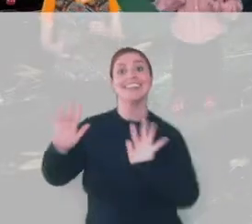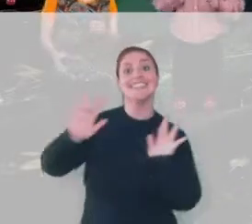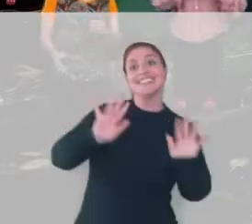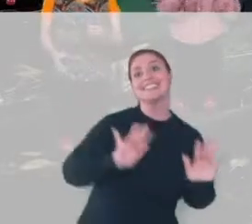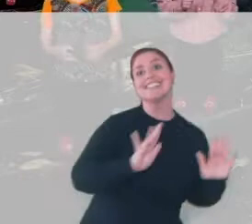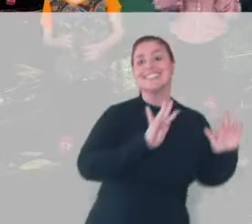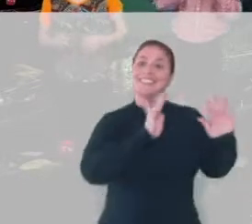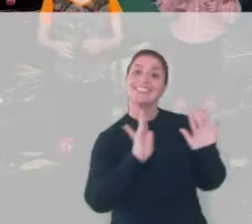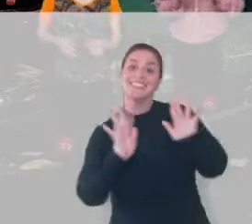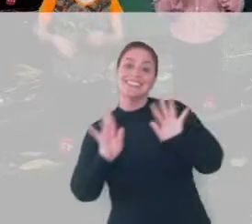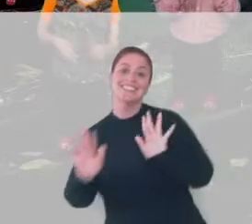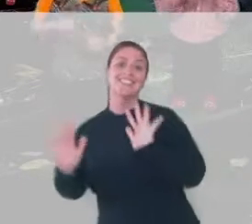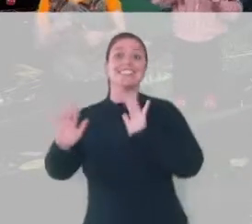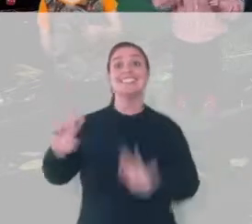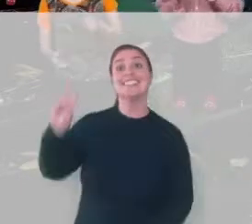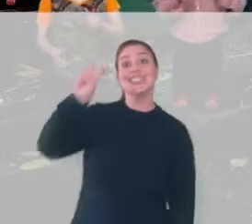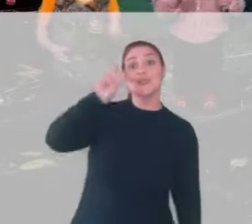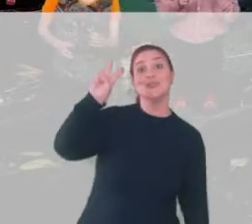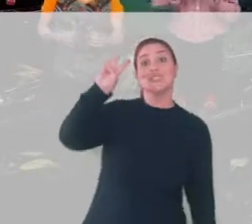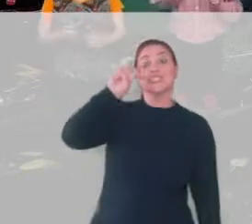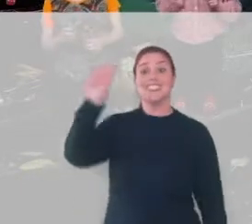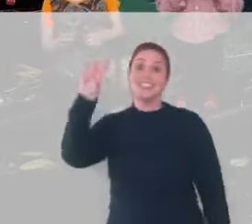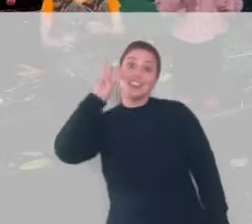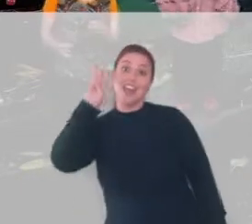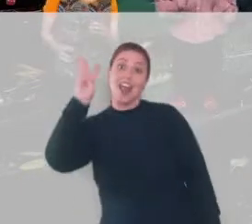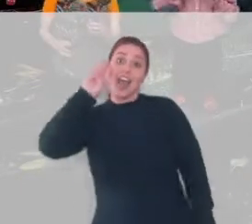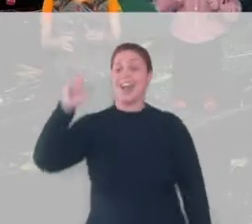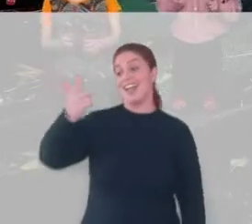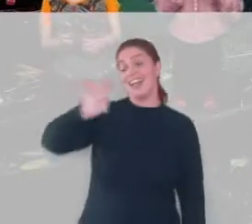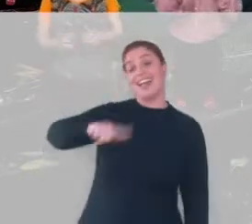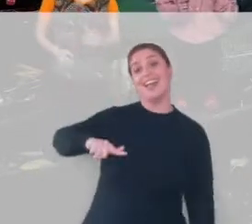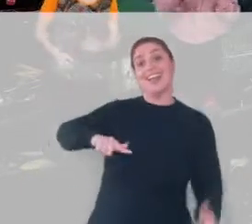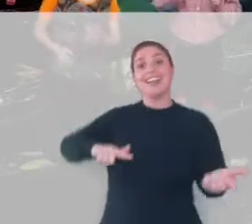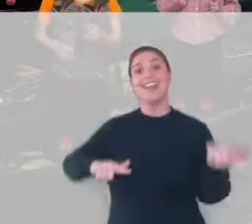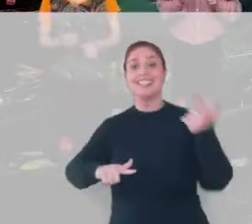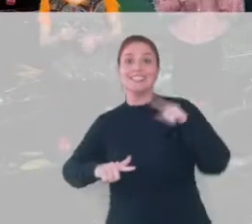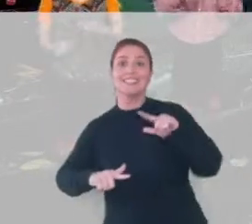terça-feira vai vir. Segunda e terça-feira vai